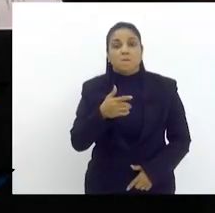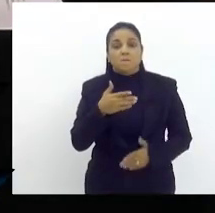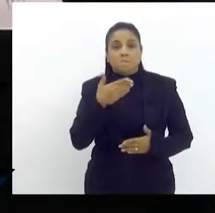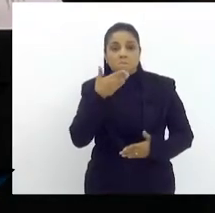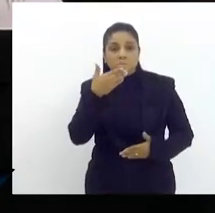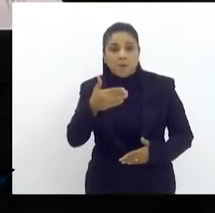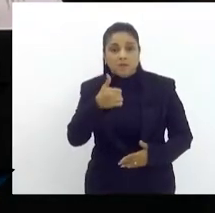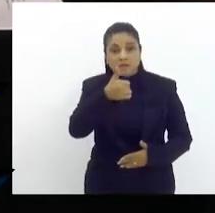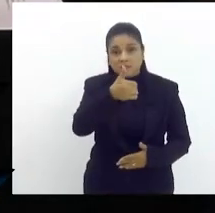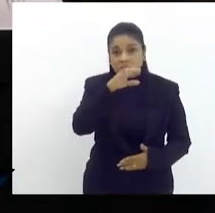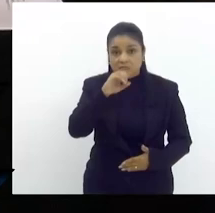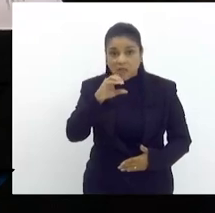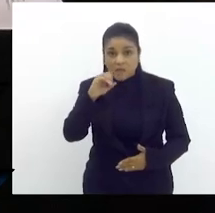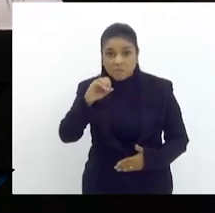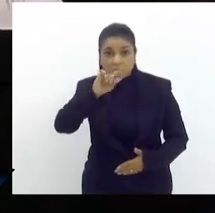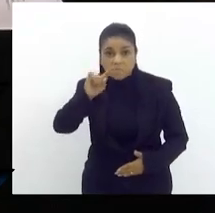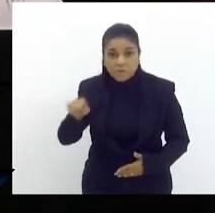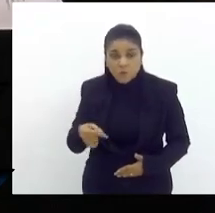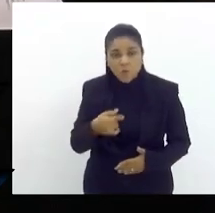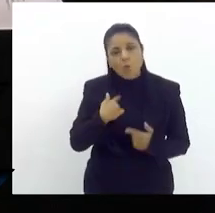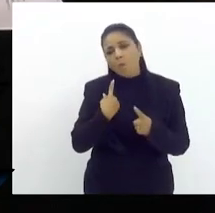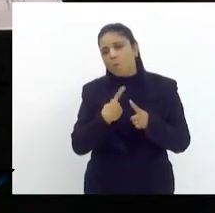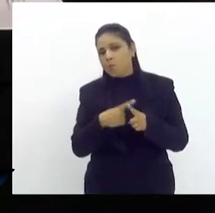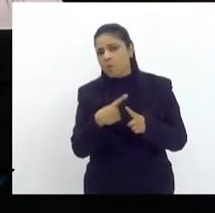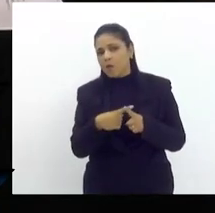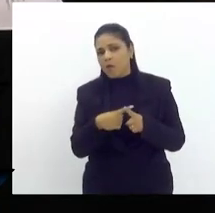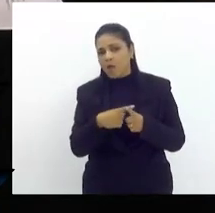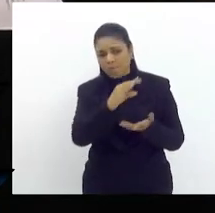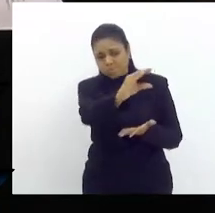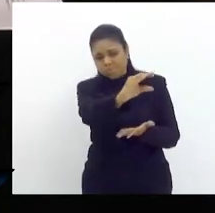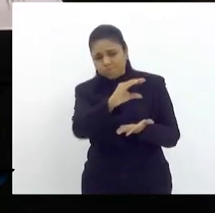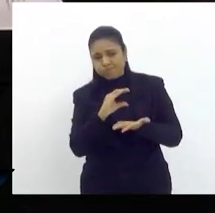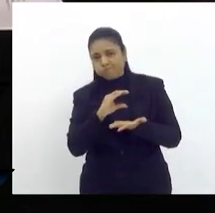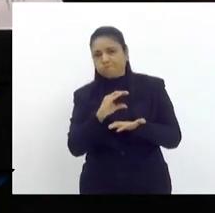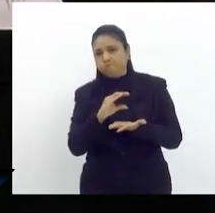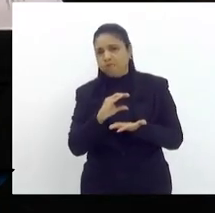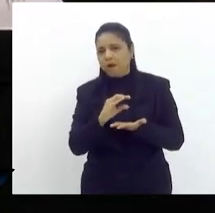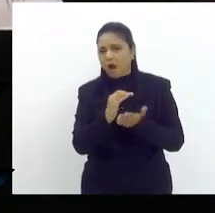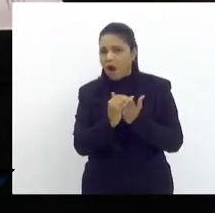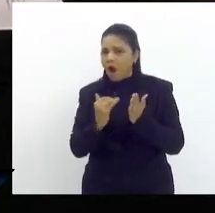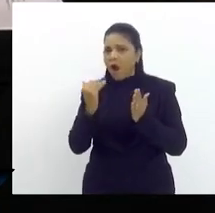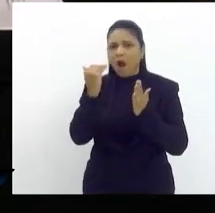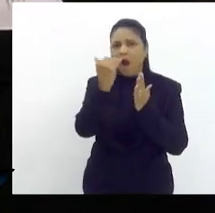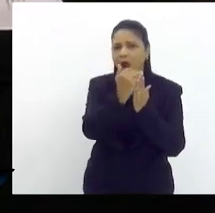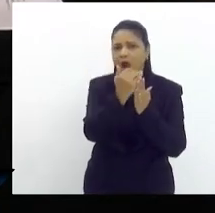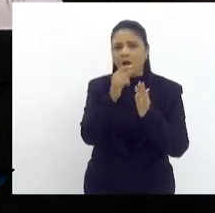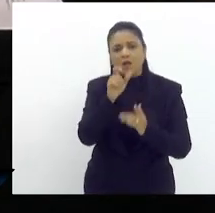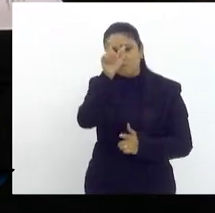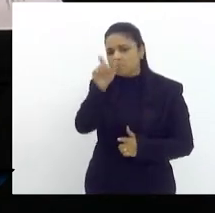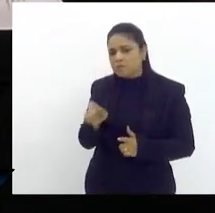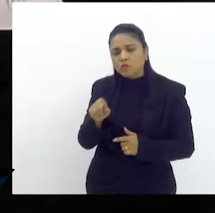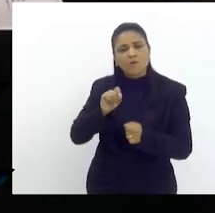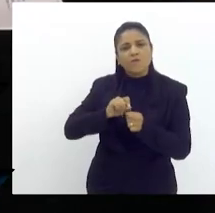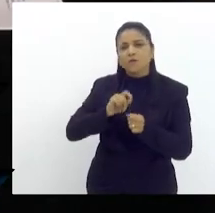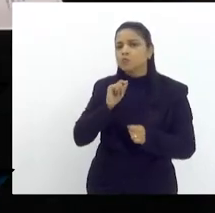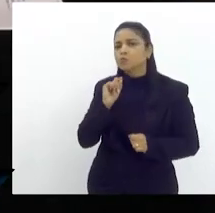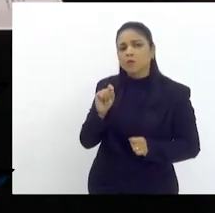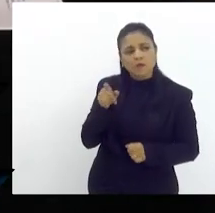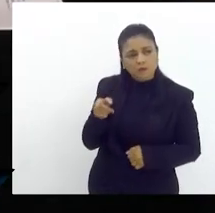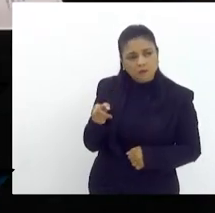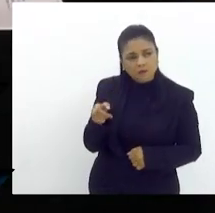deve estar se perguntando Mas por que esse montante tão alto o que esta pessoa fez